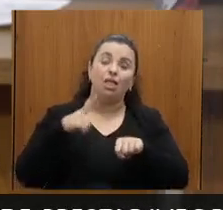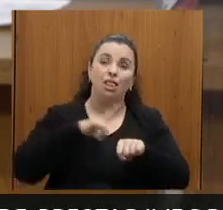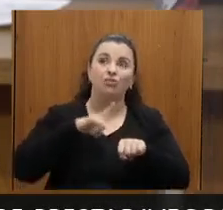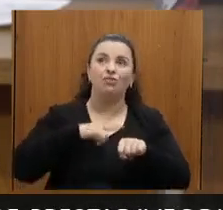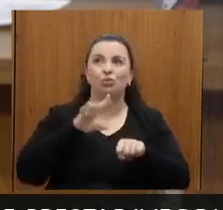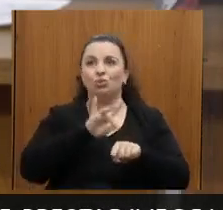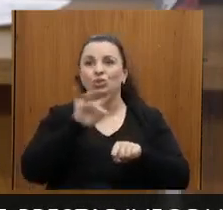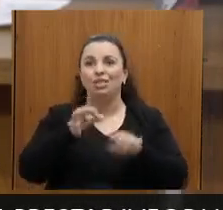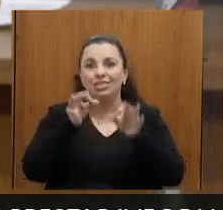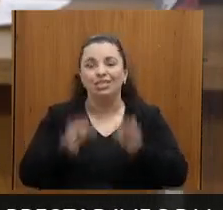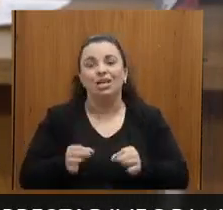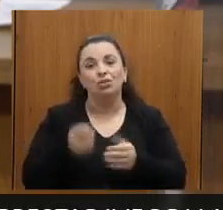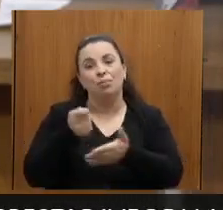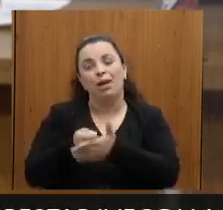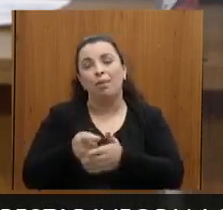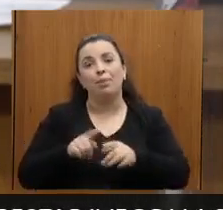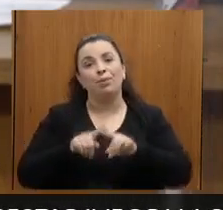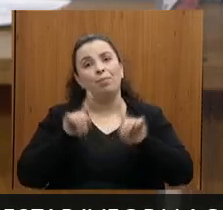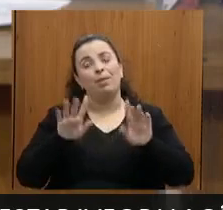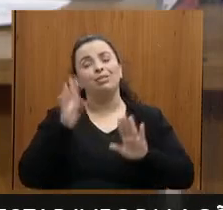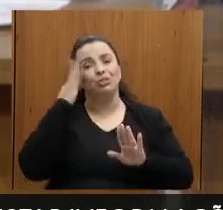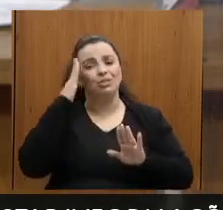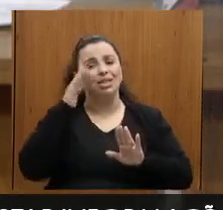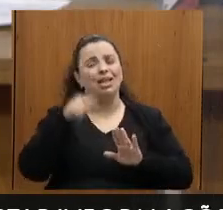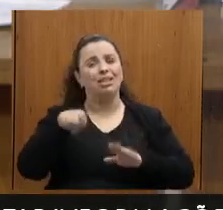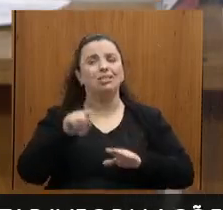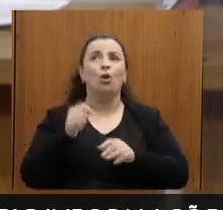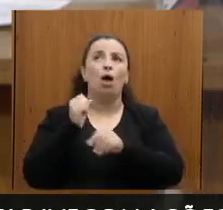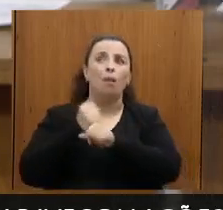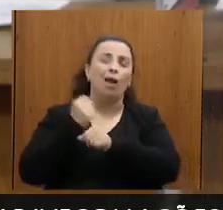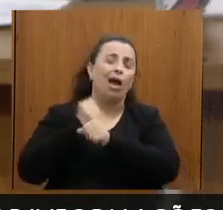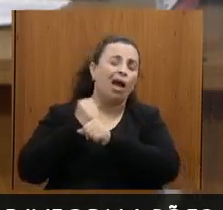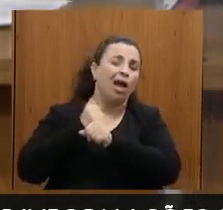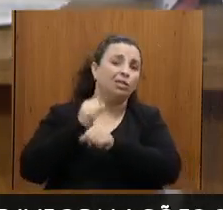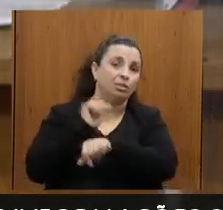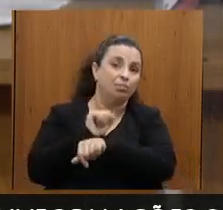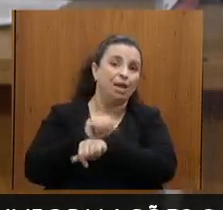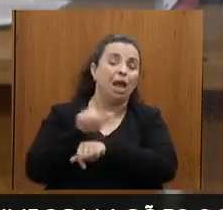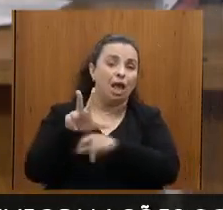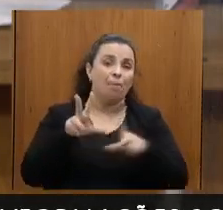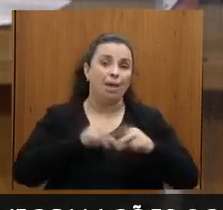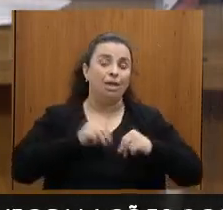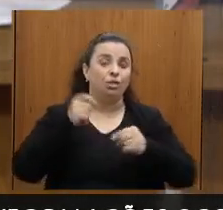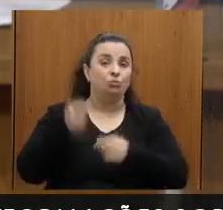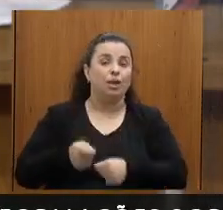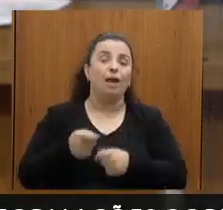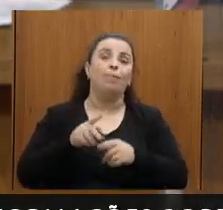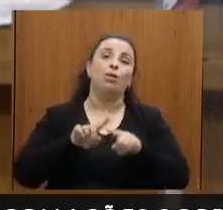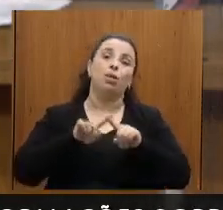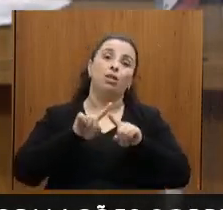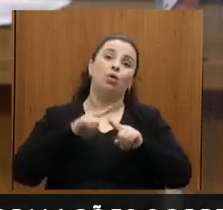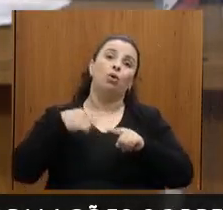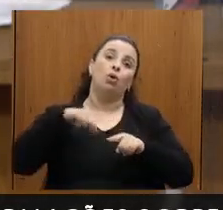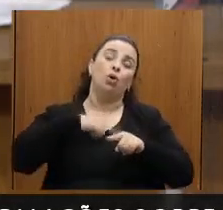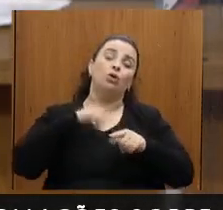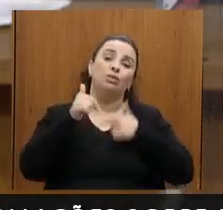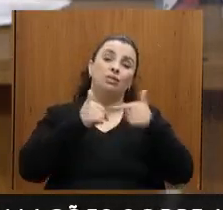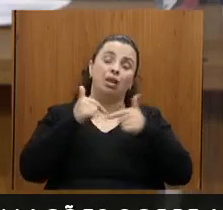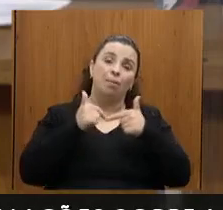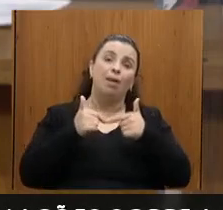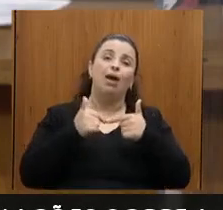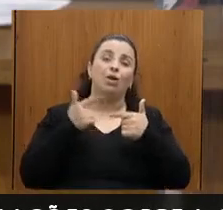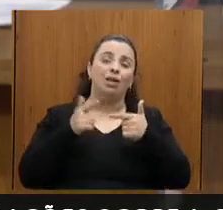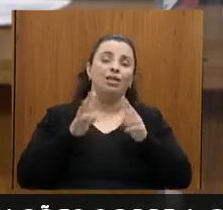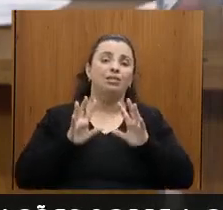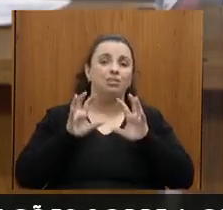ao máximo esse pagamento, a gente sabe que essas pessoas estão esperando há muito tempo, merecem esse pagamento, então, o nosso trabalho é nesse sentido.